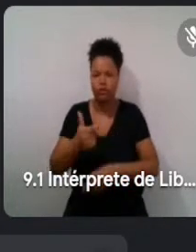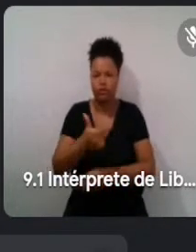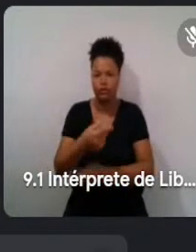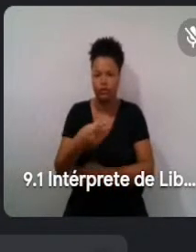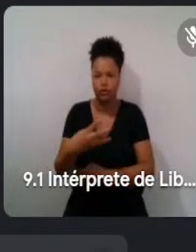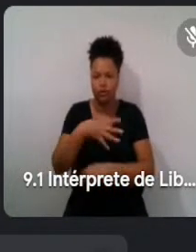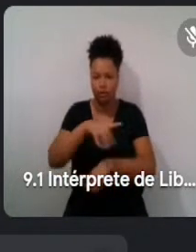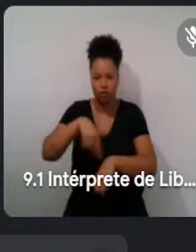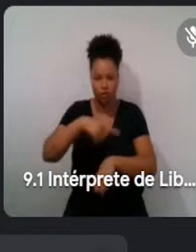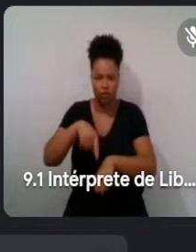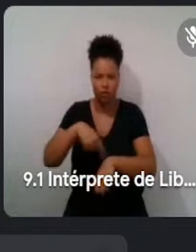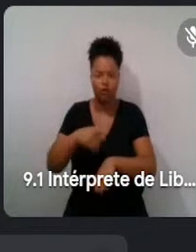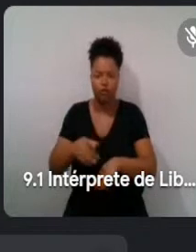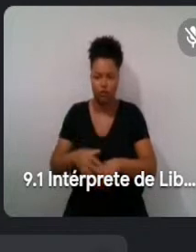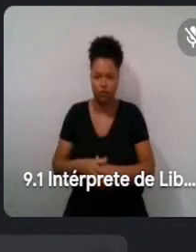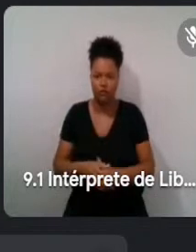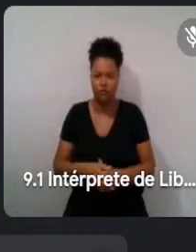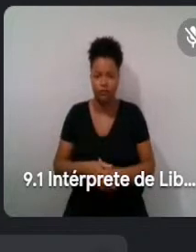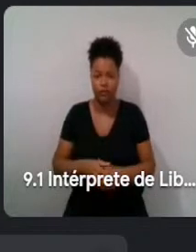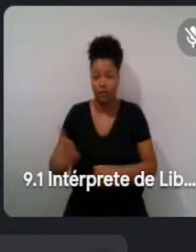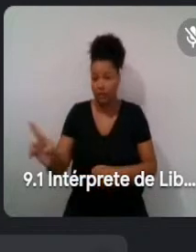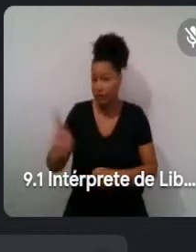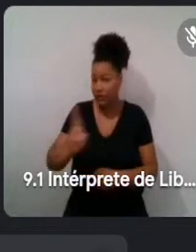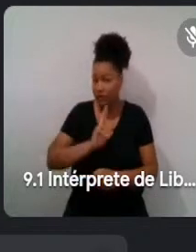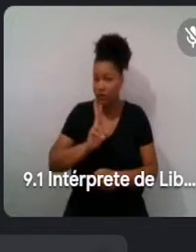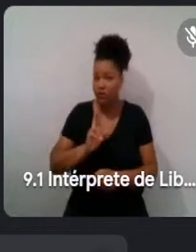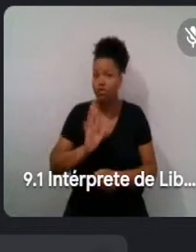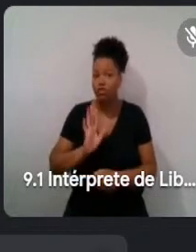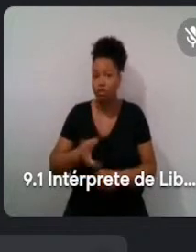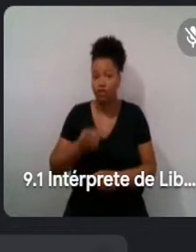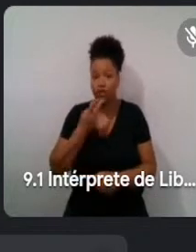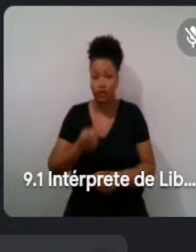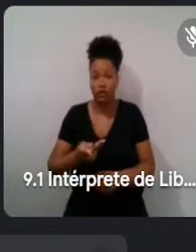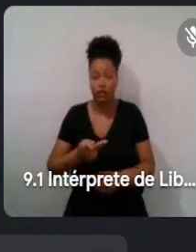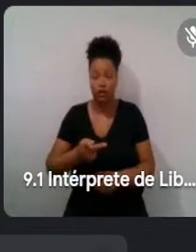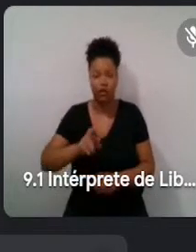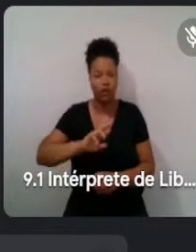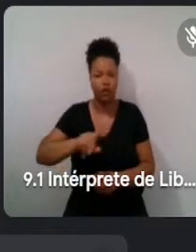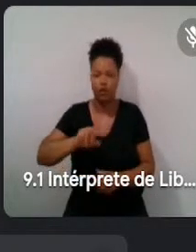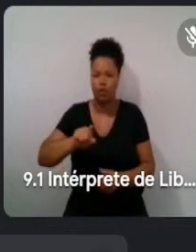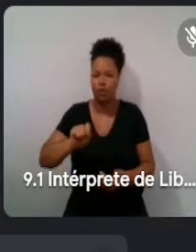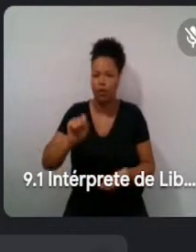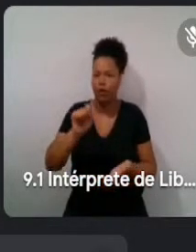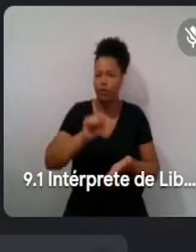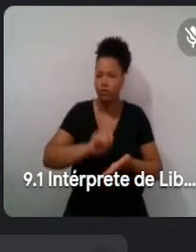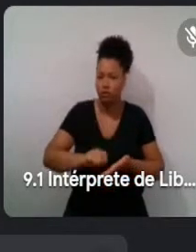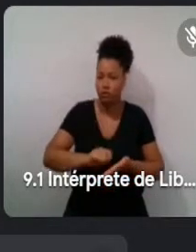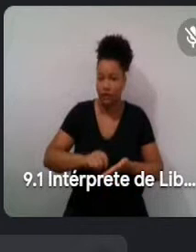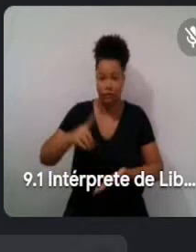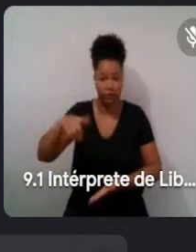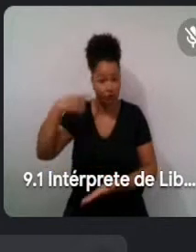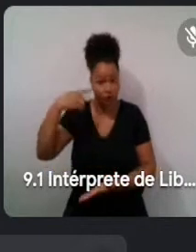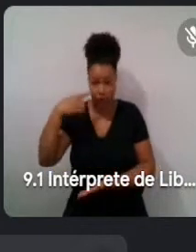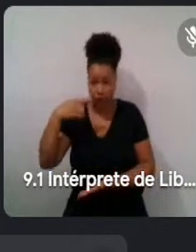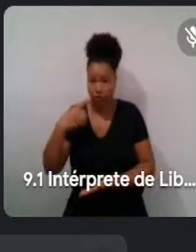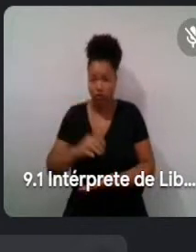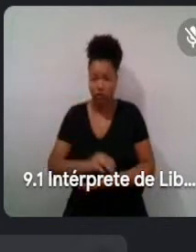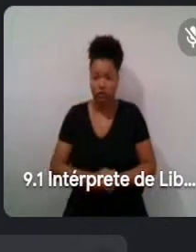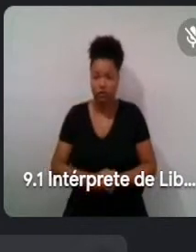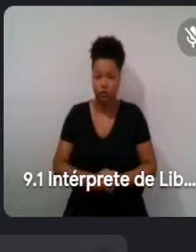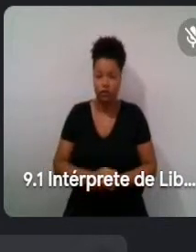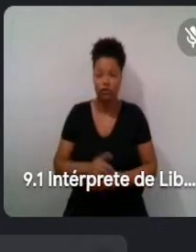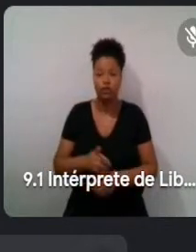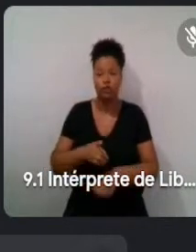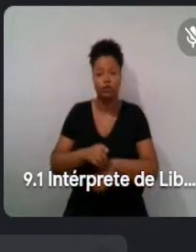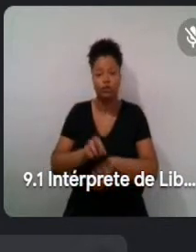horas. Essa resposta, como adiantei, não fora subscrita por advogado. Doutor José